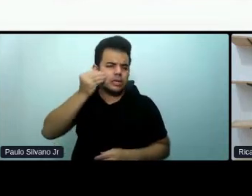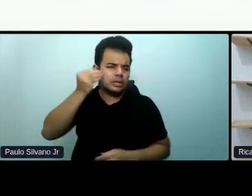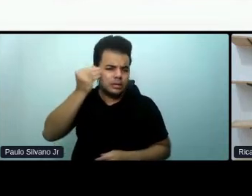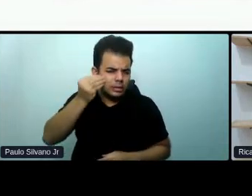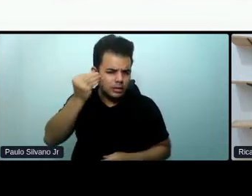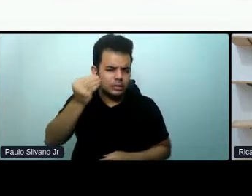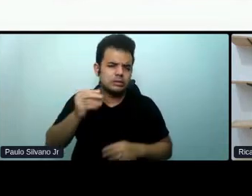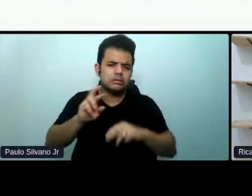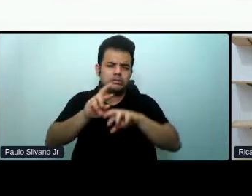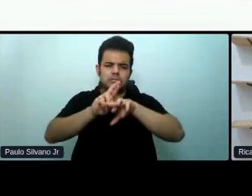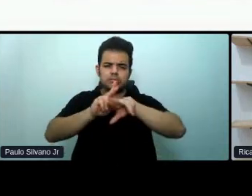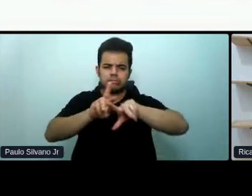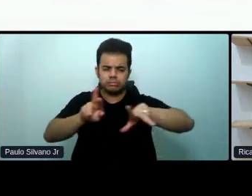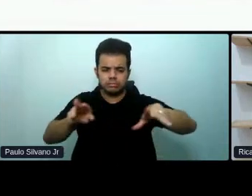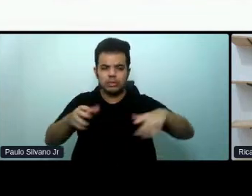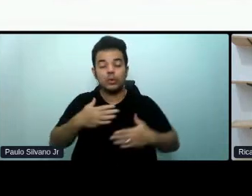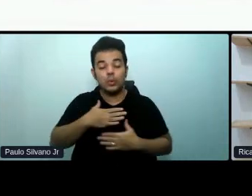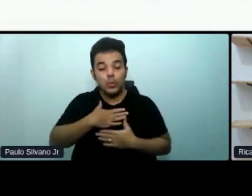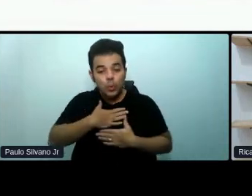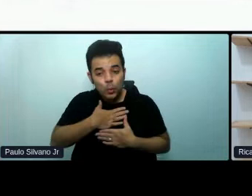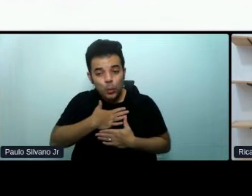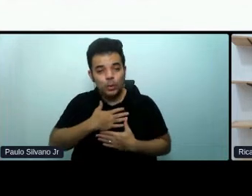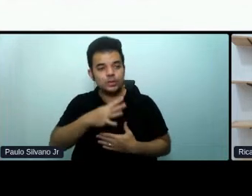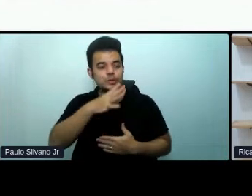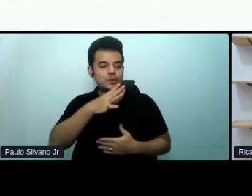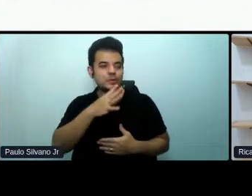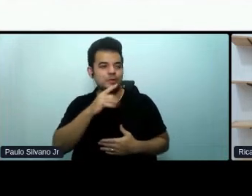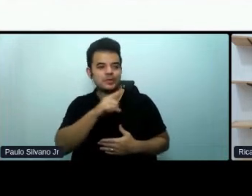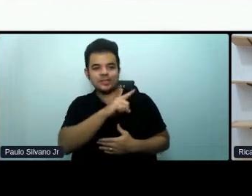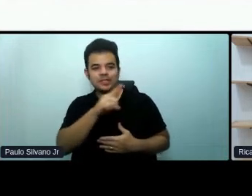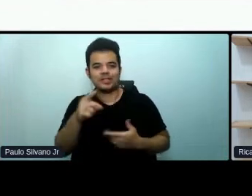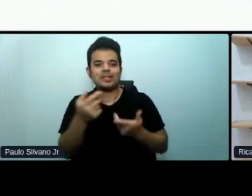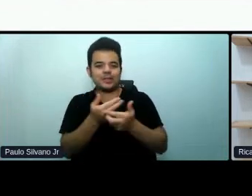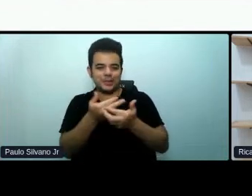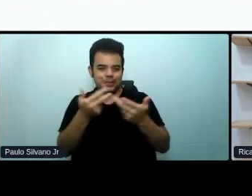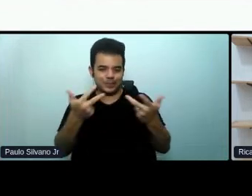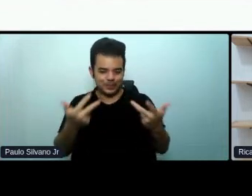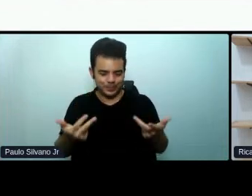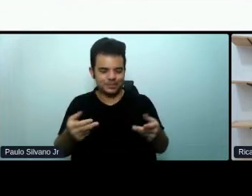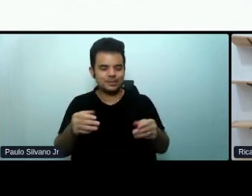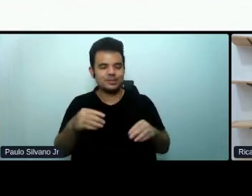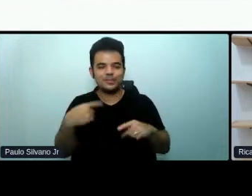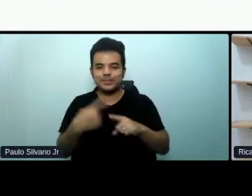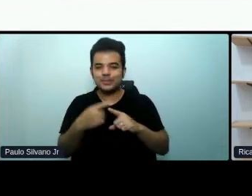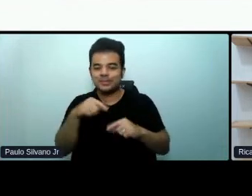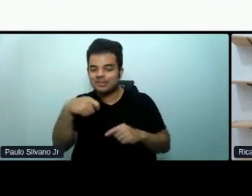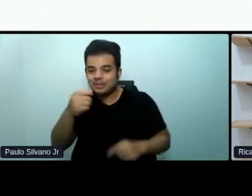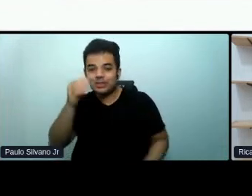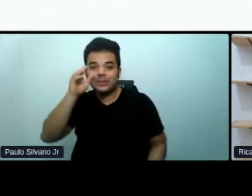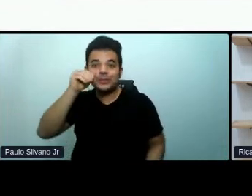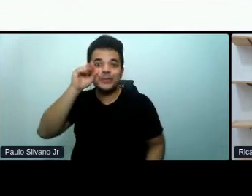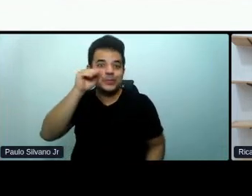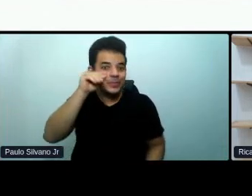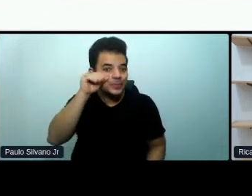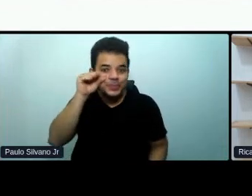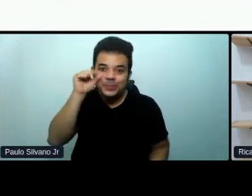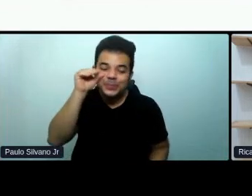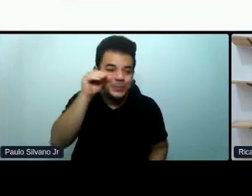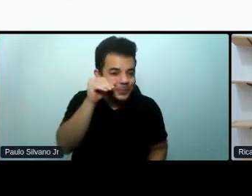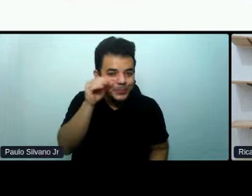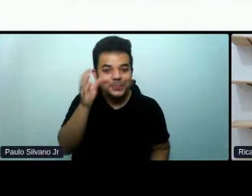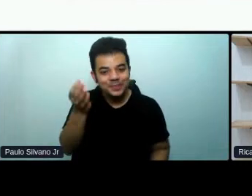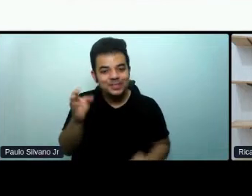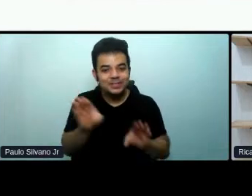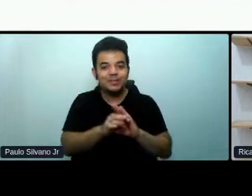né? Eu sou uma pessoa muito ativa, eu gosto de conhecer as coisas, né? Eu sou curioso, quero